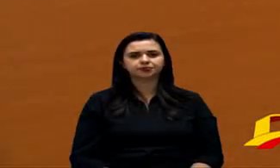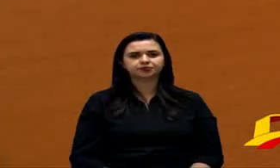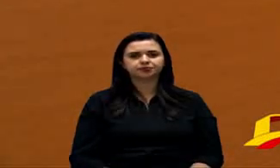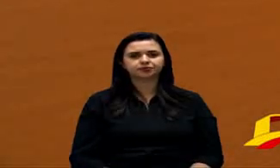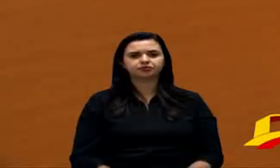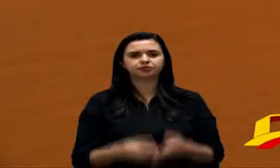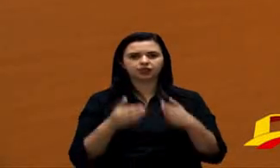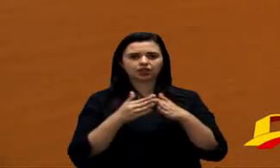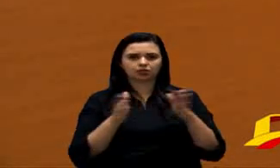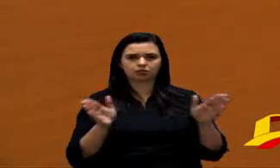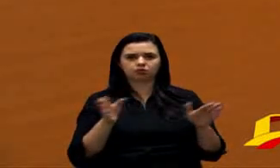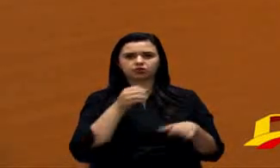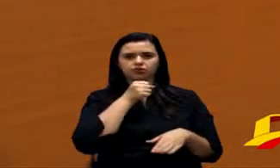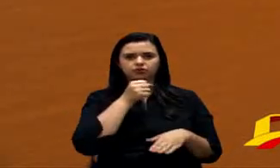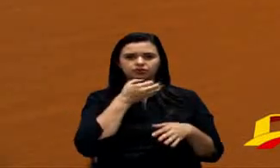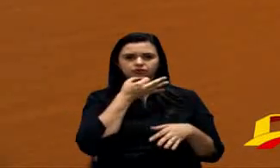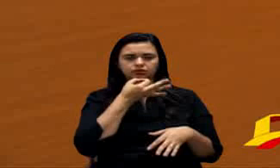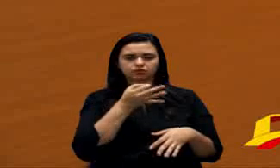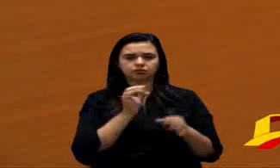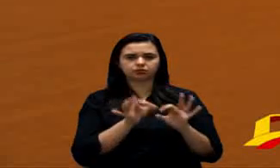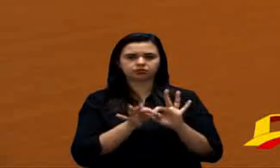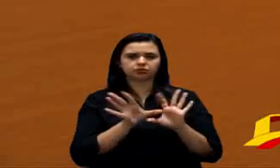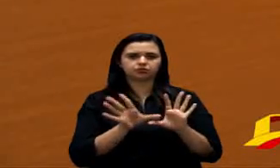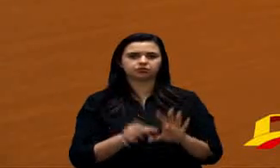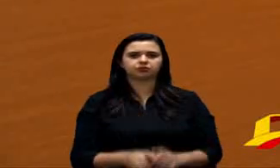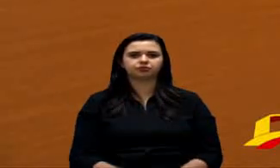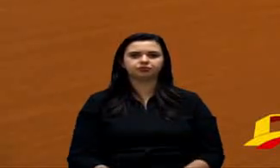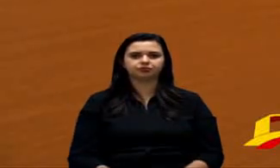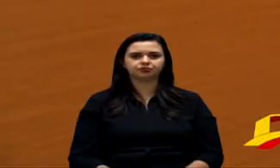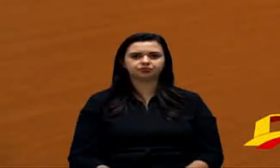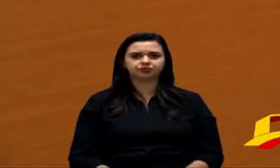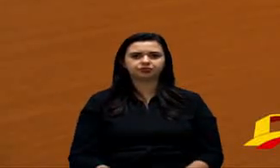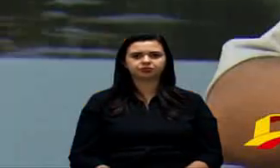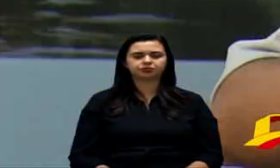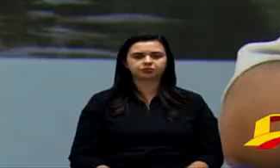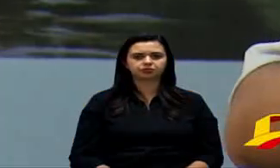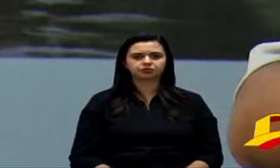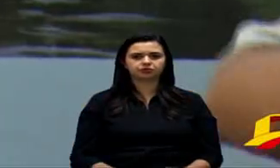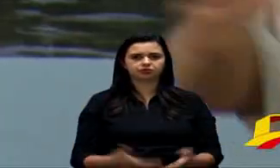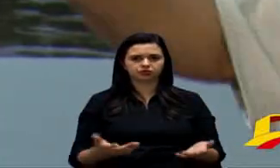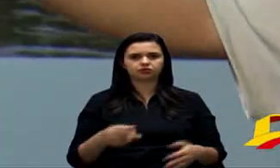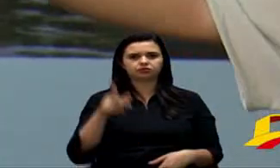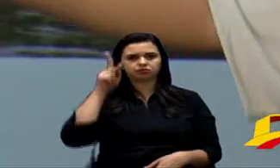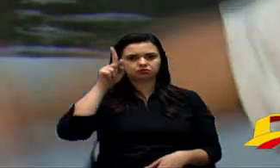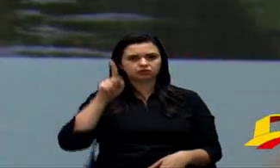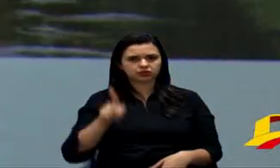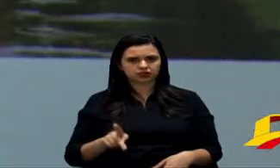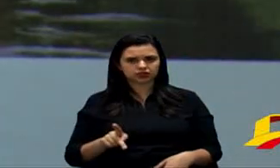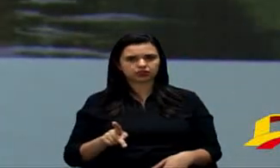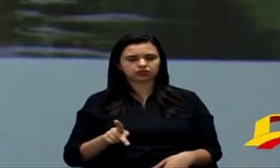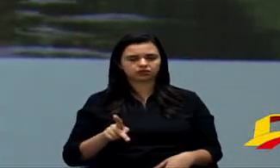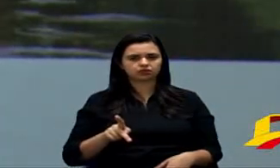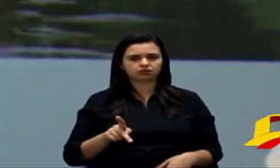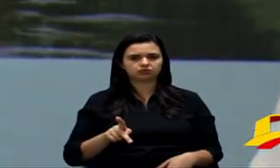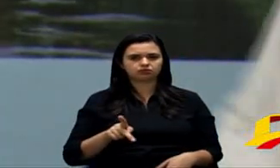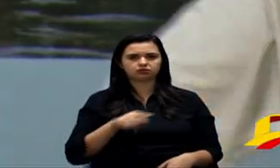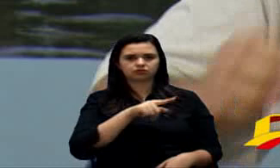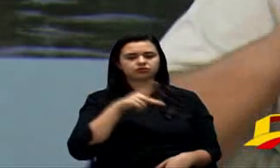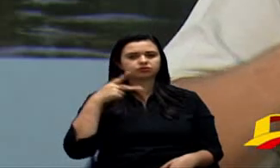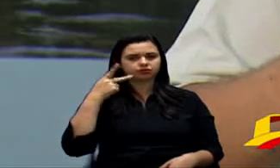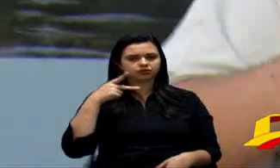Está aberto o seu microfone. Pessoal, na figura do presidente dessa sessão, nobre